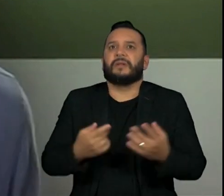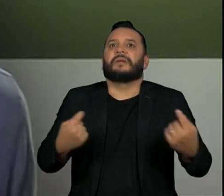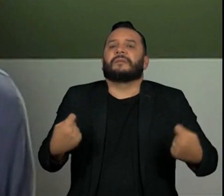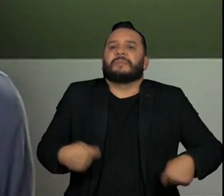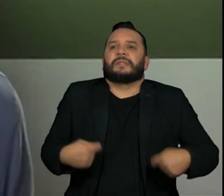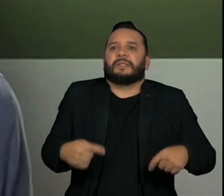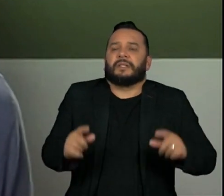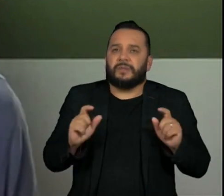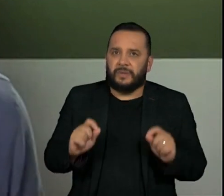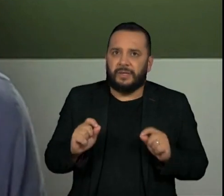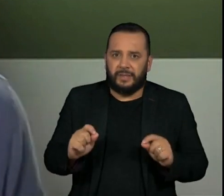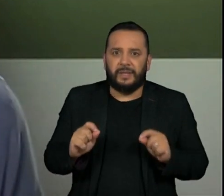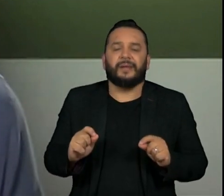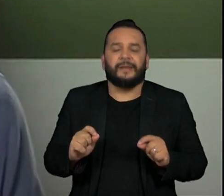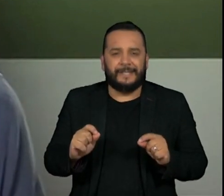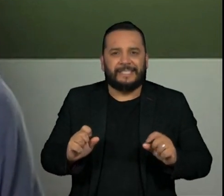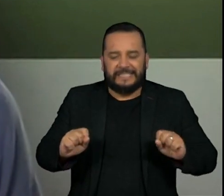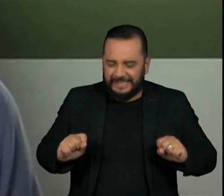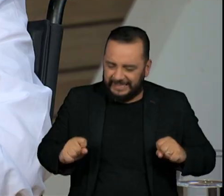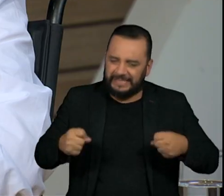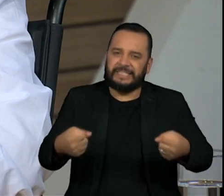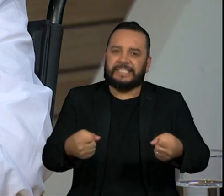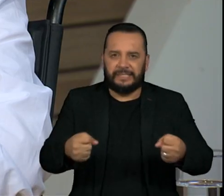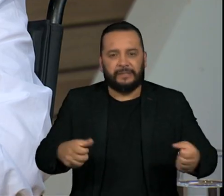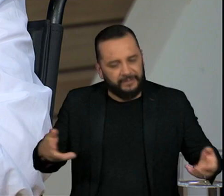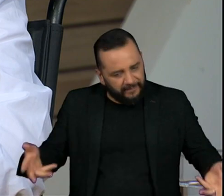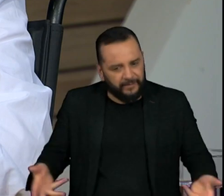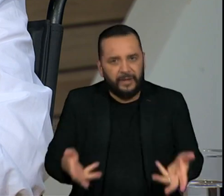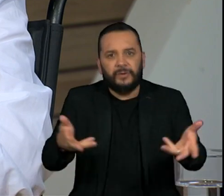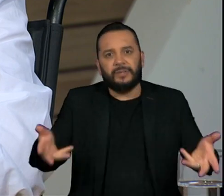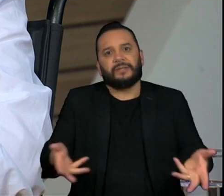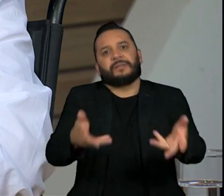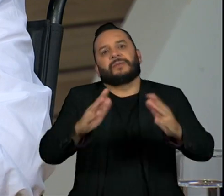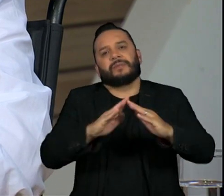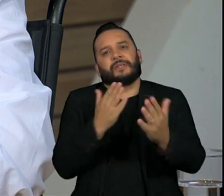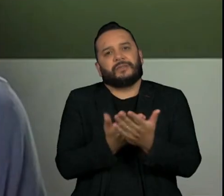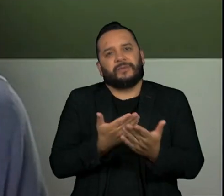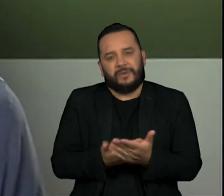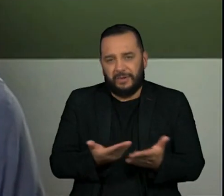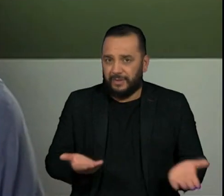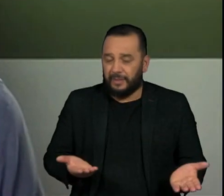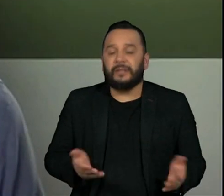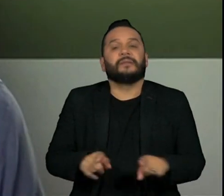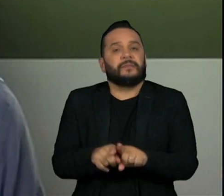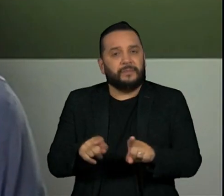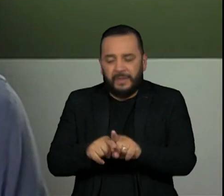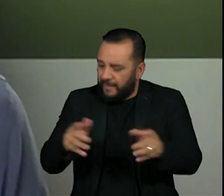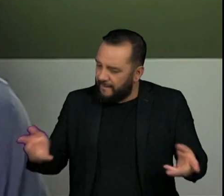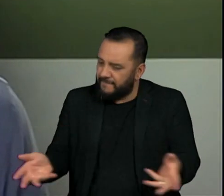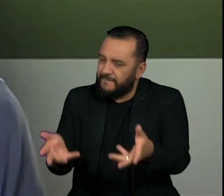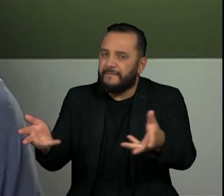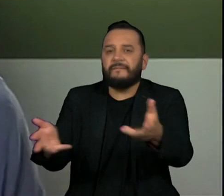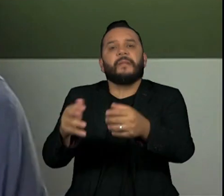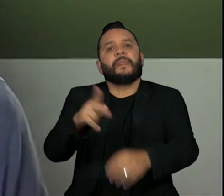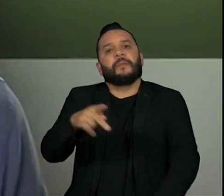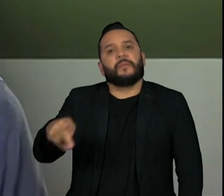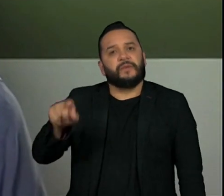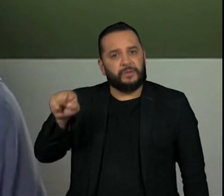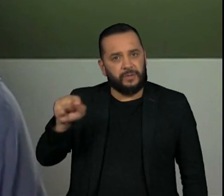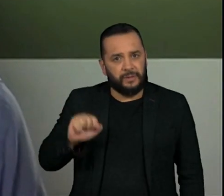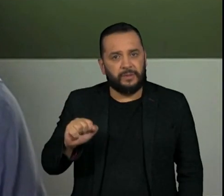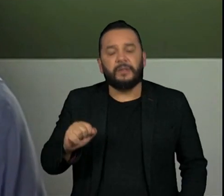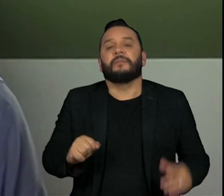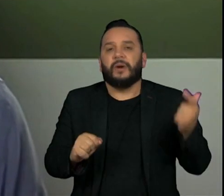um investimento de energia, de uma valorização da escola, do papel do professor, para possibilitar que